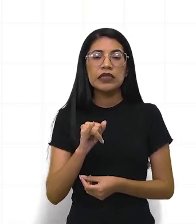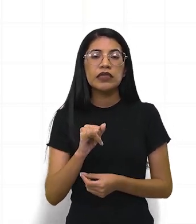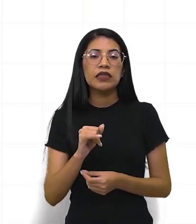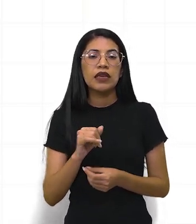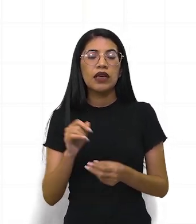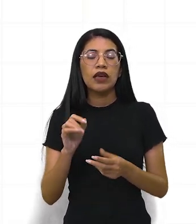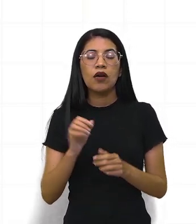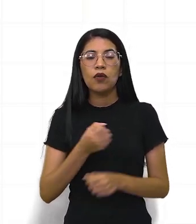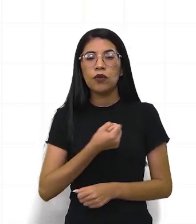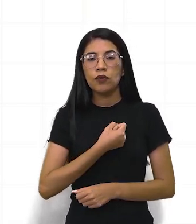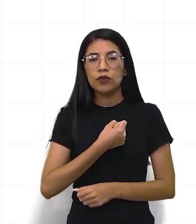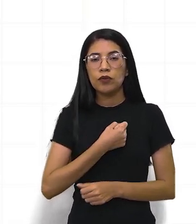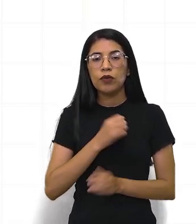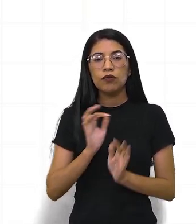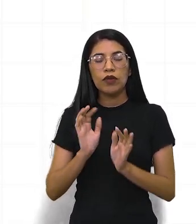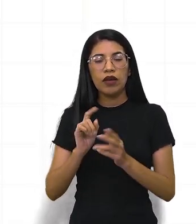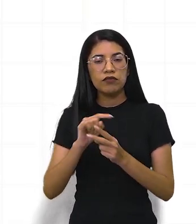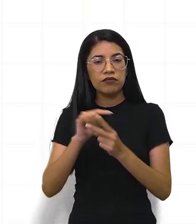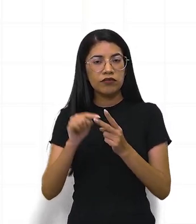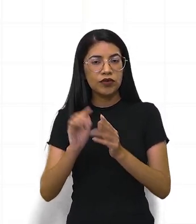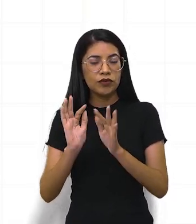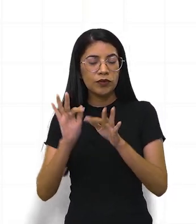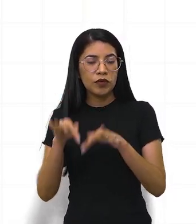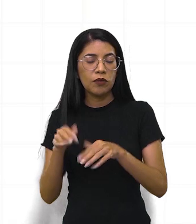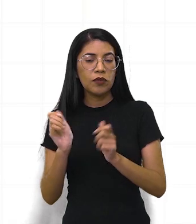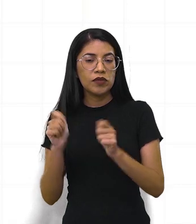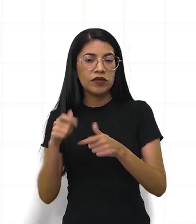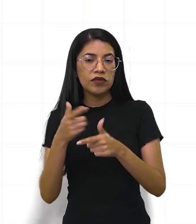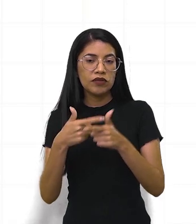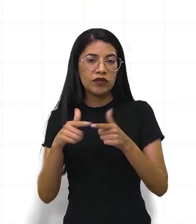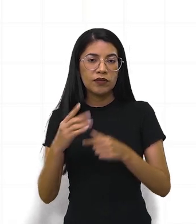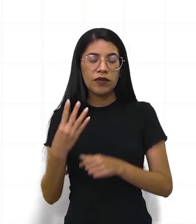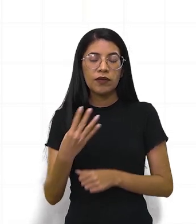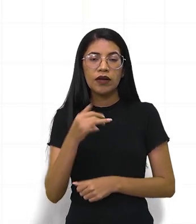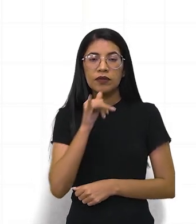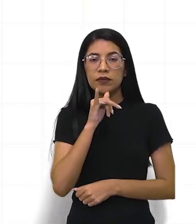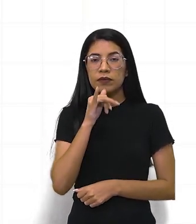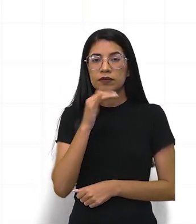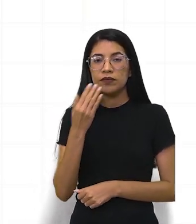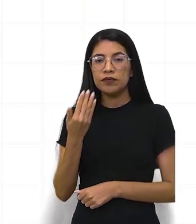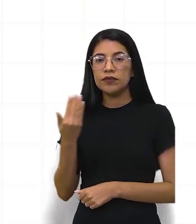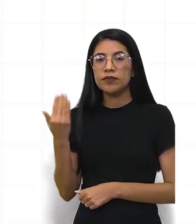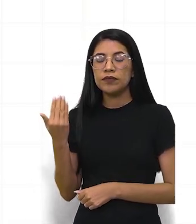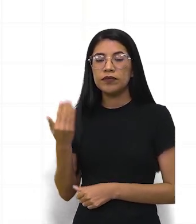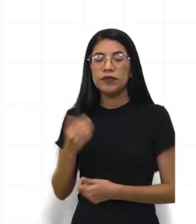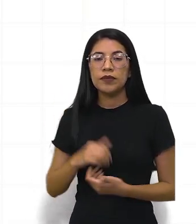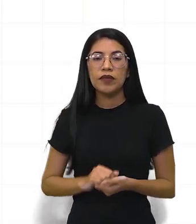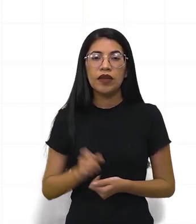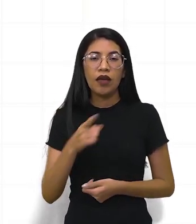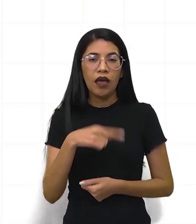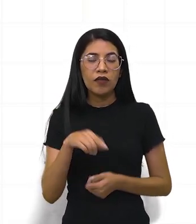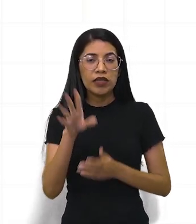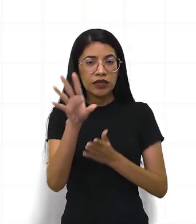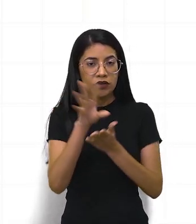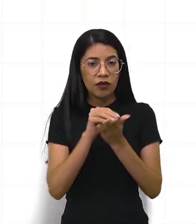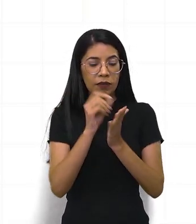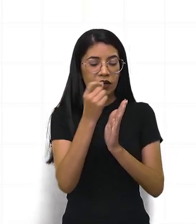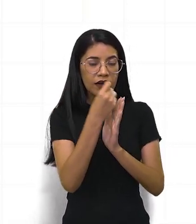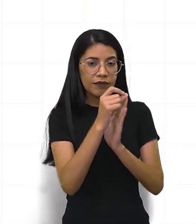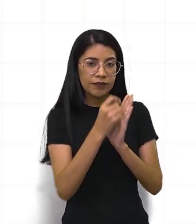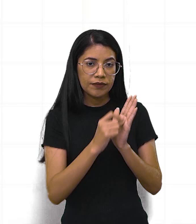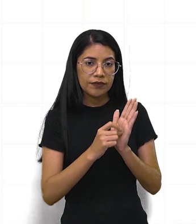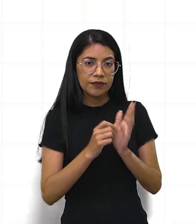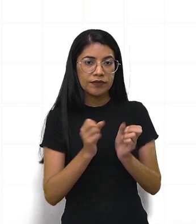últimos dígitos são divisíveis por 4. Então, eu vou colocar aqui no cantinho para que vocês façam as suas anotações,